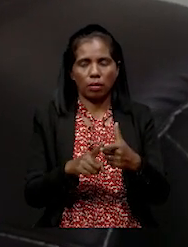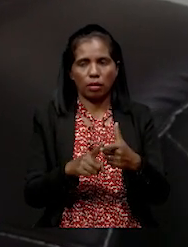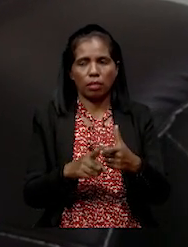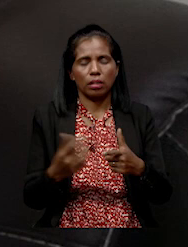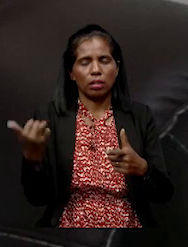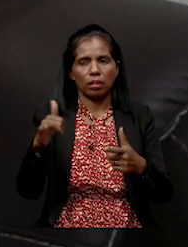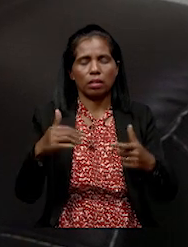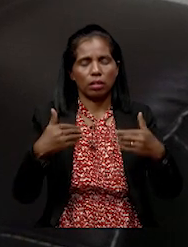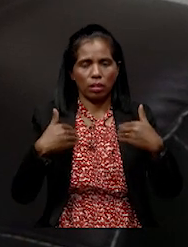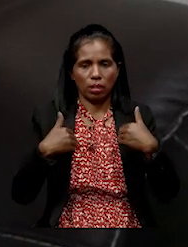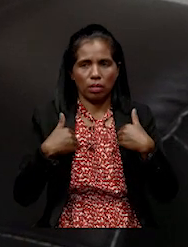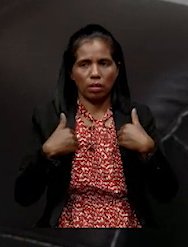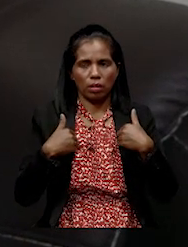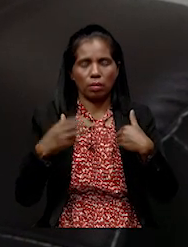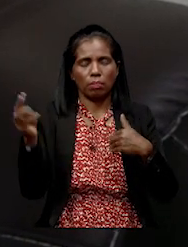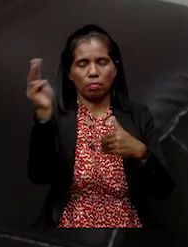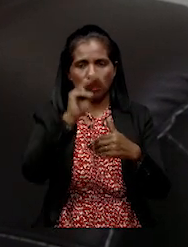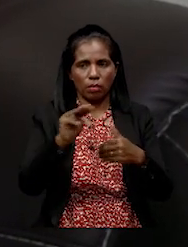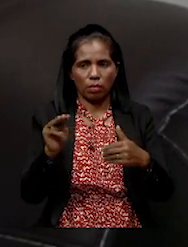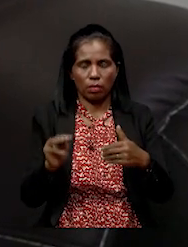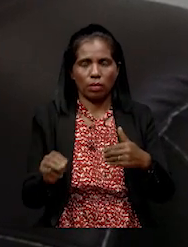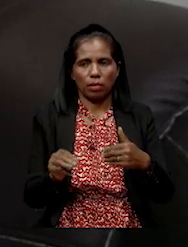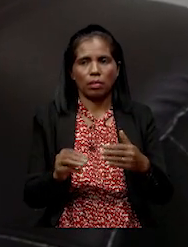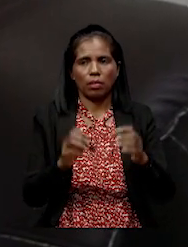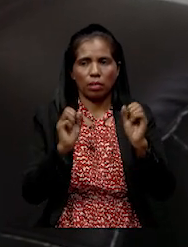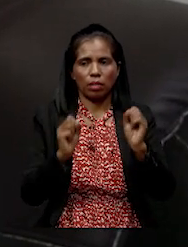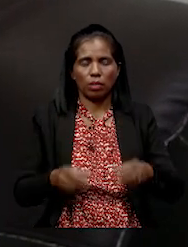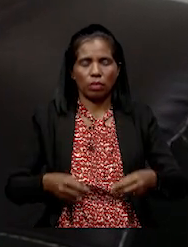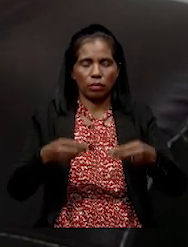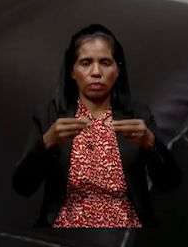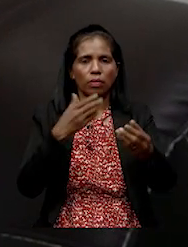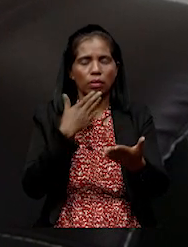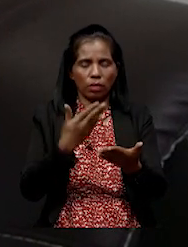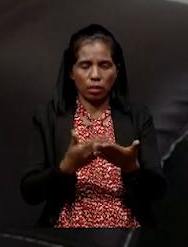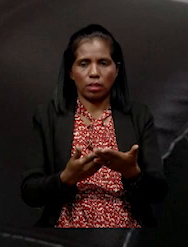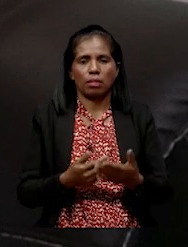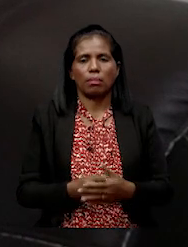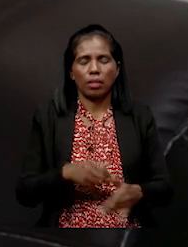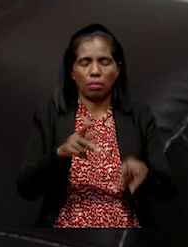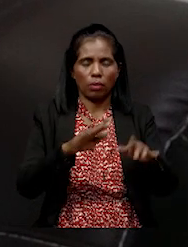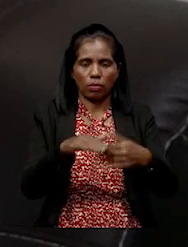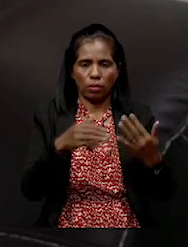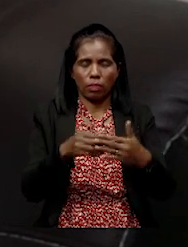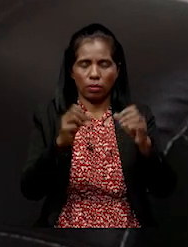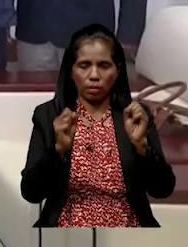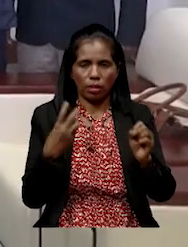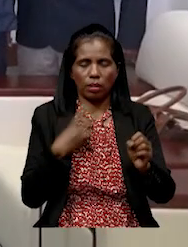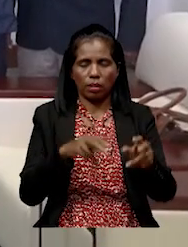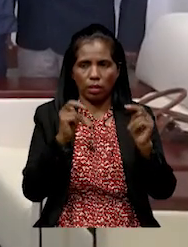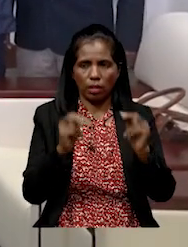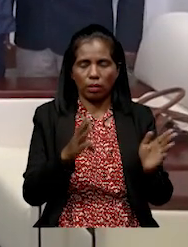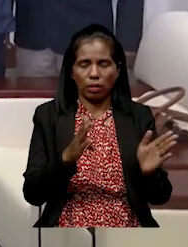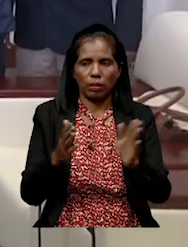ira modelo trade, free trade, né, bem, mas tem que então, ita tem que preparar e tanear,